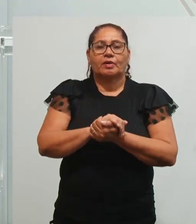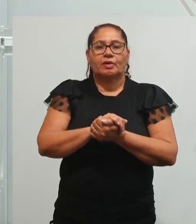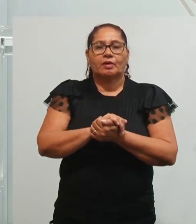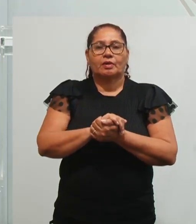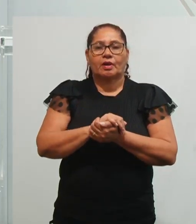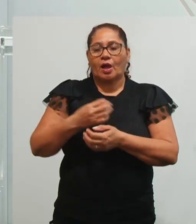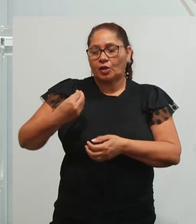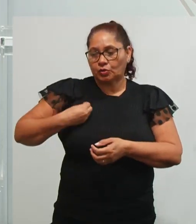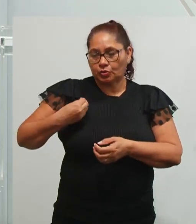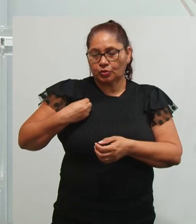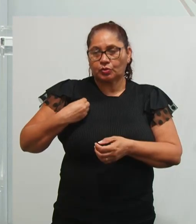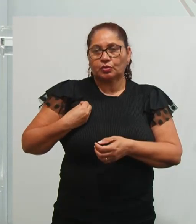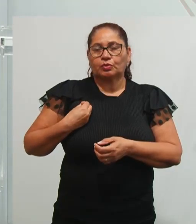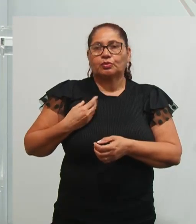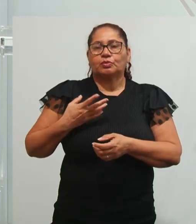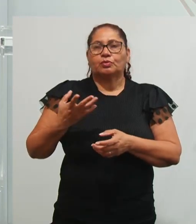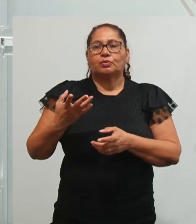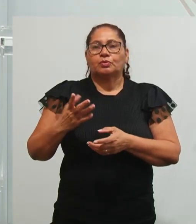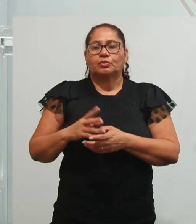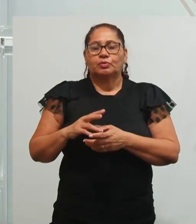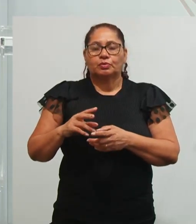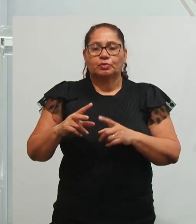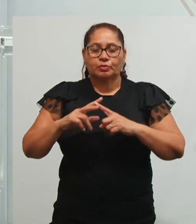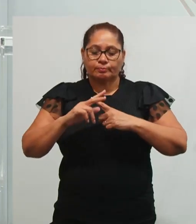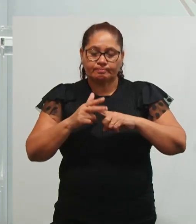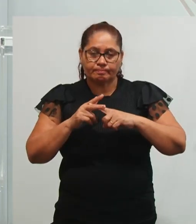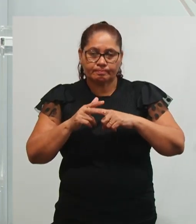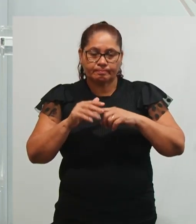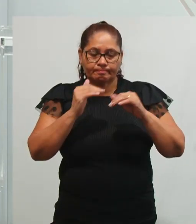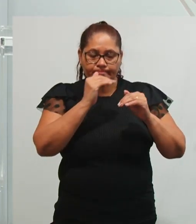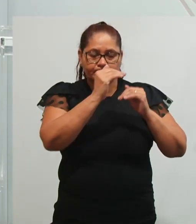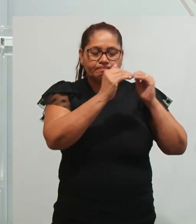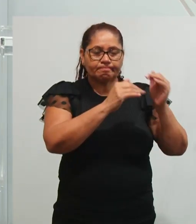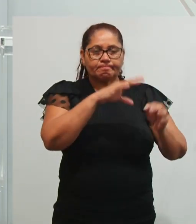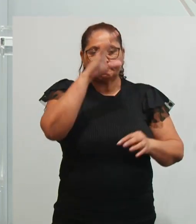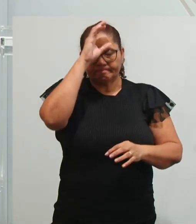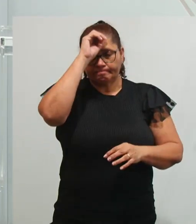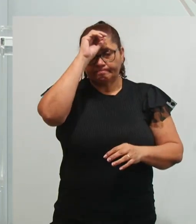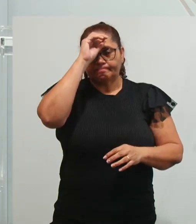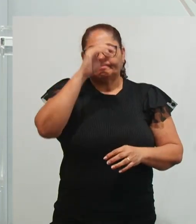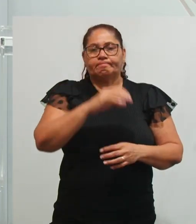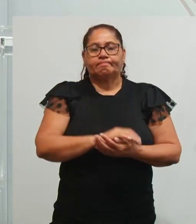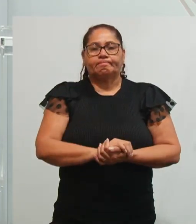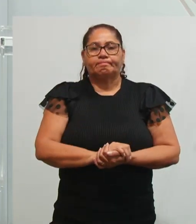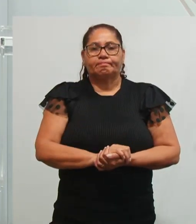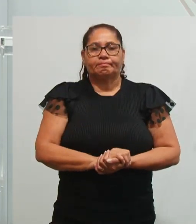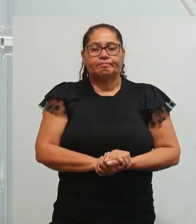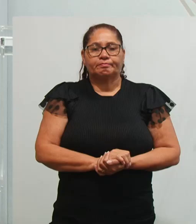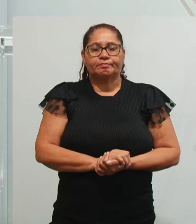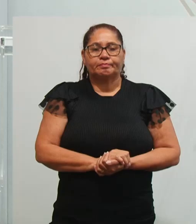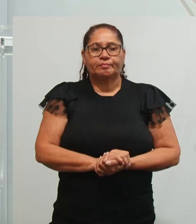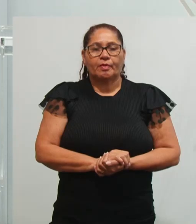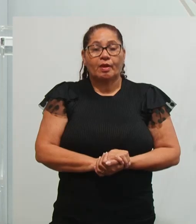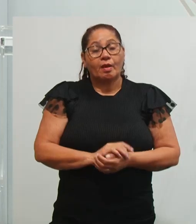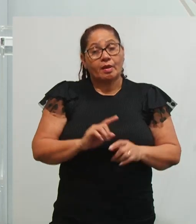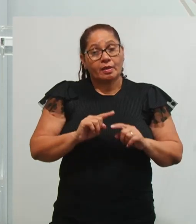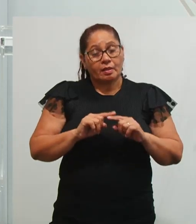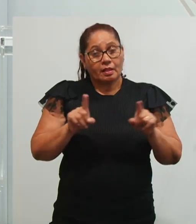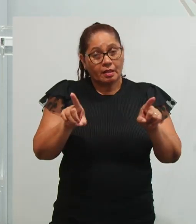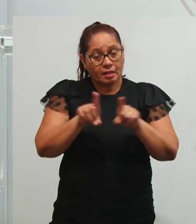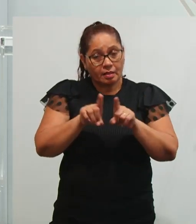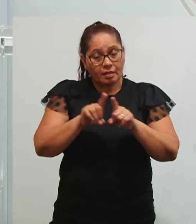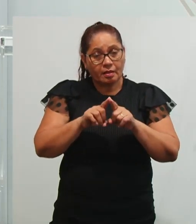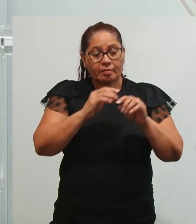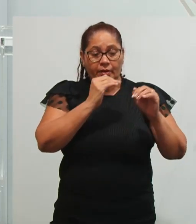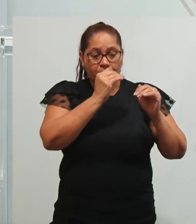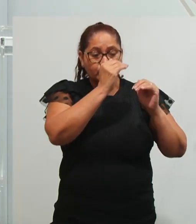nossa regulação, à nossa intervenção no processo de construção do conhecimento de vocês. Além disso, para que vocês possam